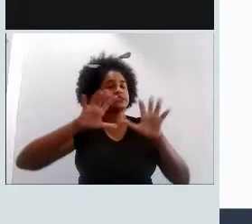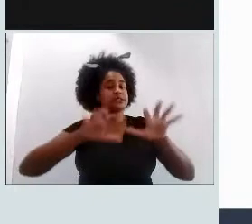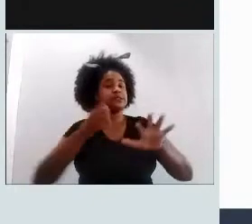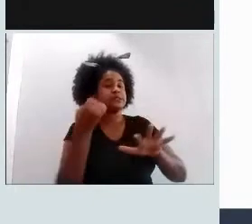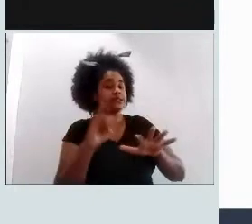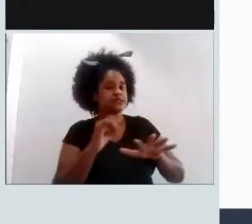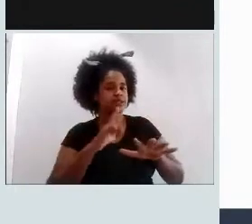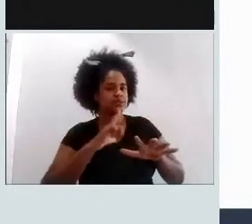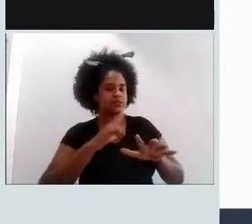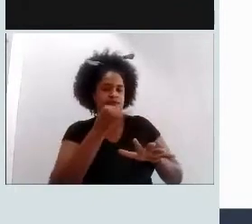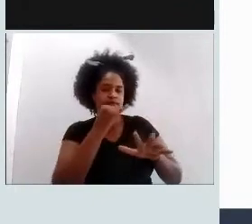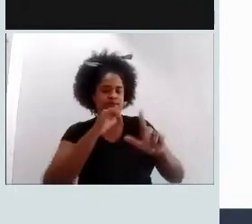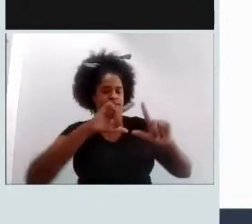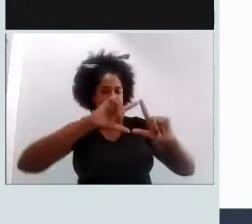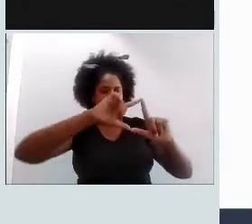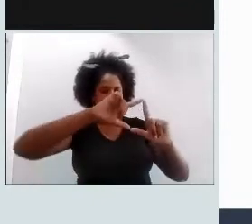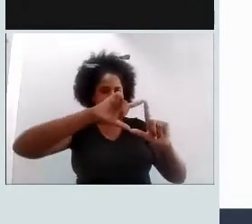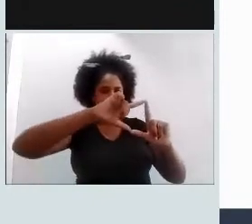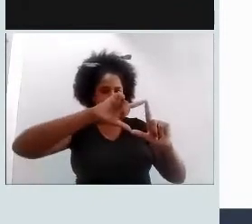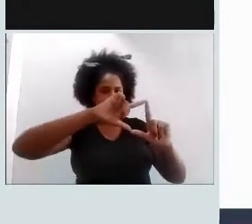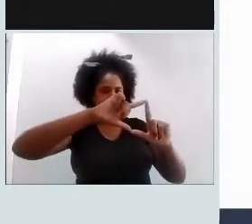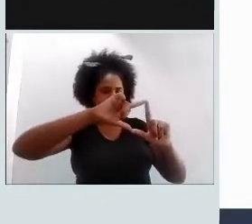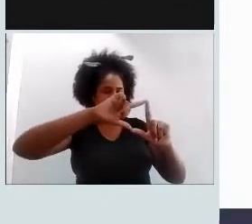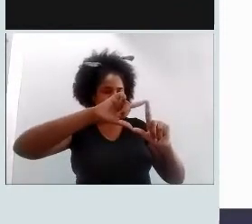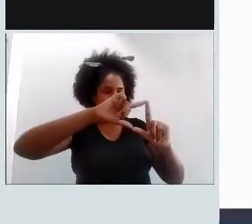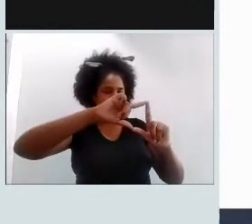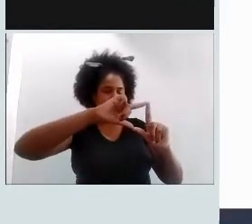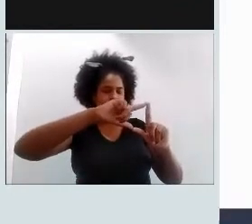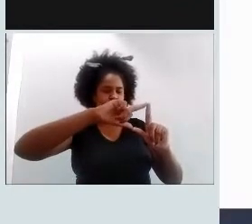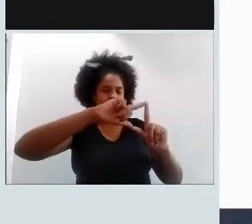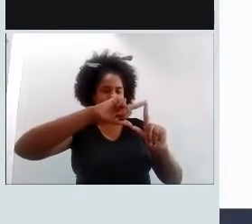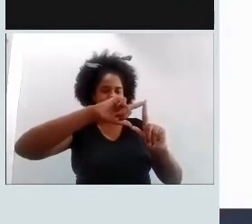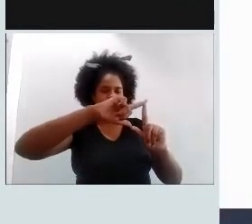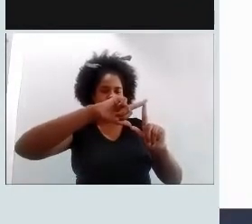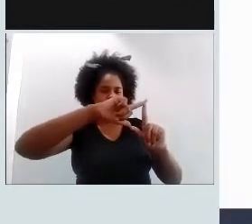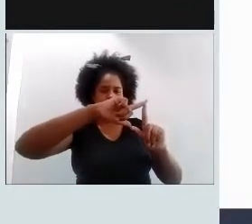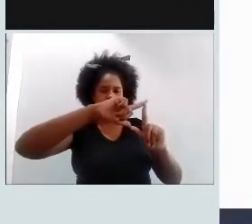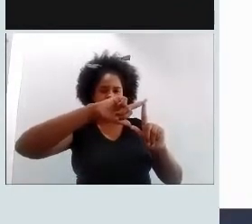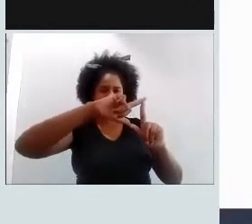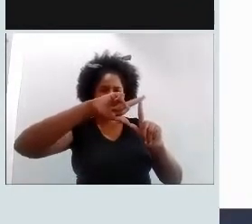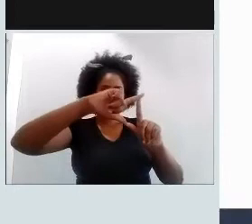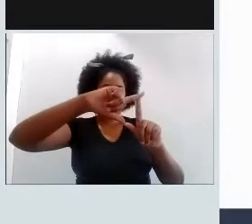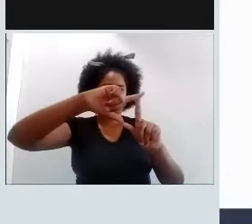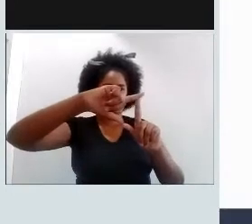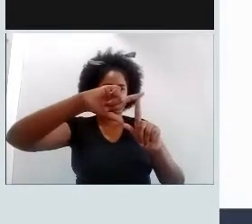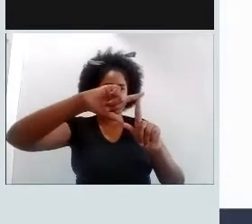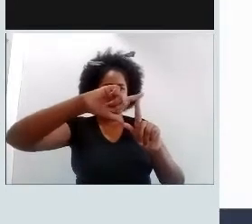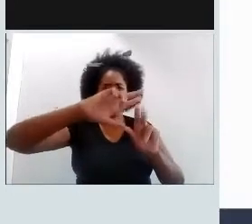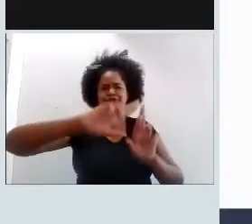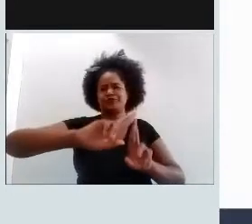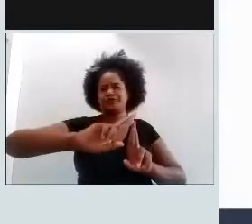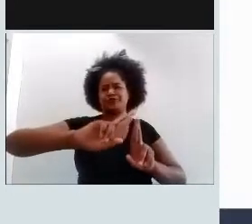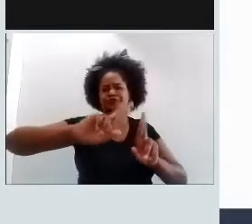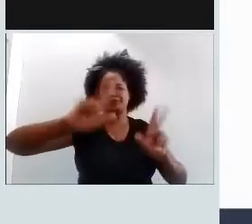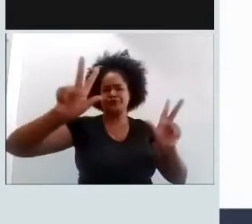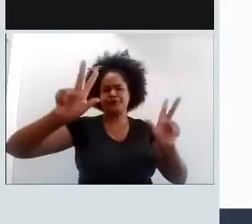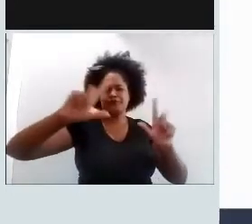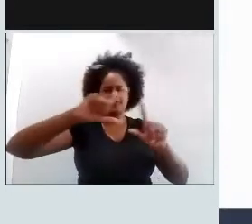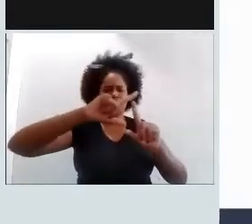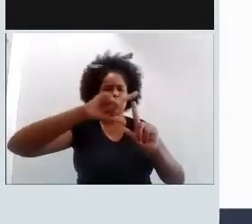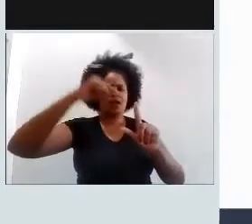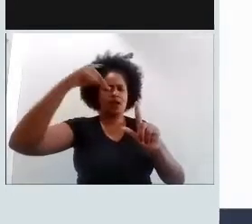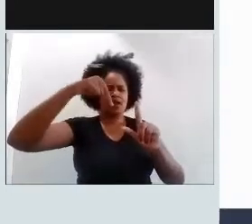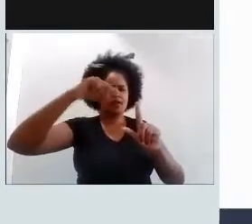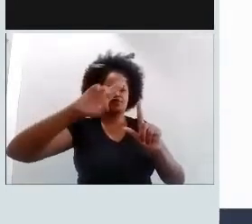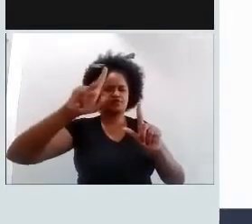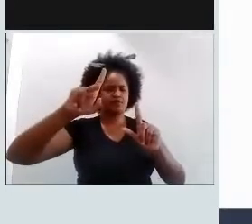seus lados não são congruentes. Ou seja, ele é totalmente diferente. Porque se dois lados, ele só tem três lados, e dois